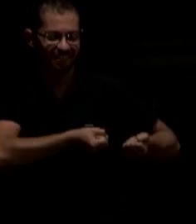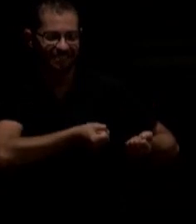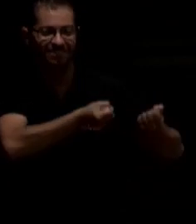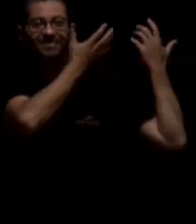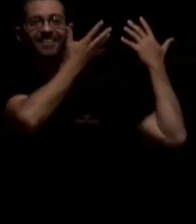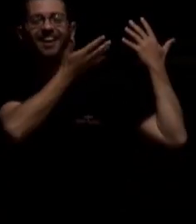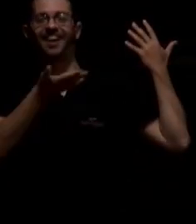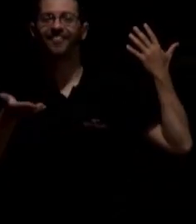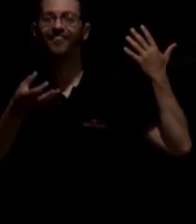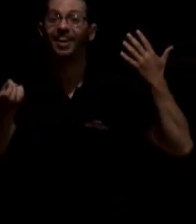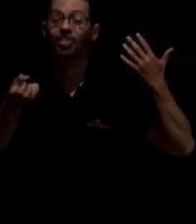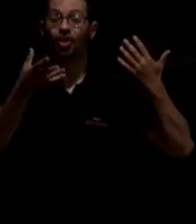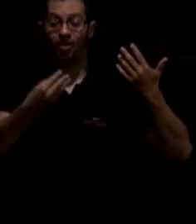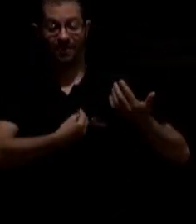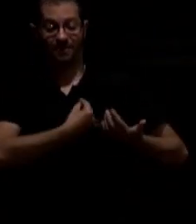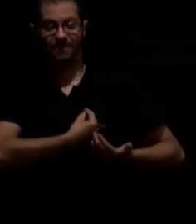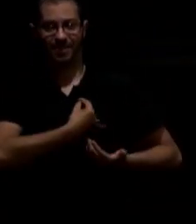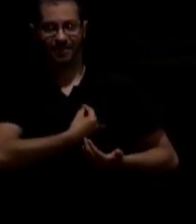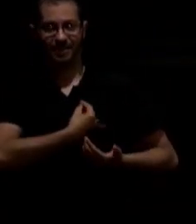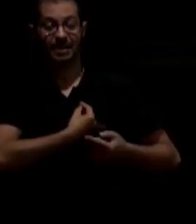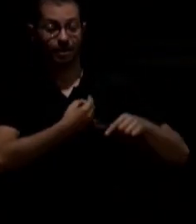vive num mundo que está em trevas.